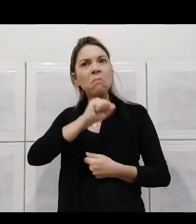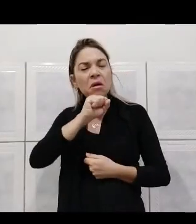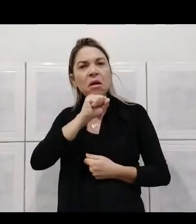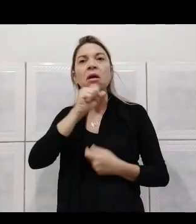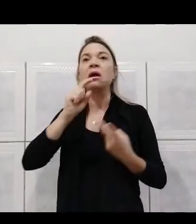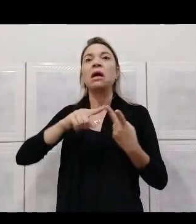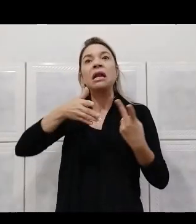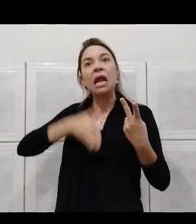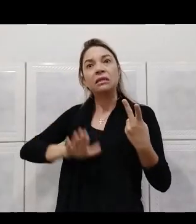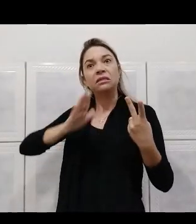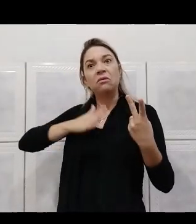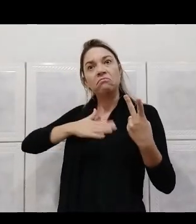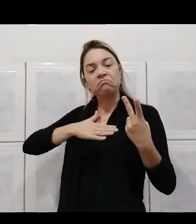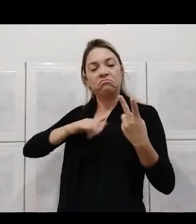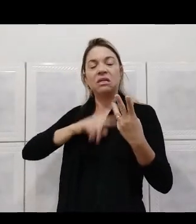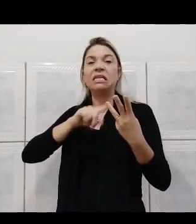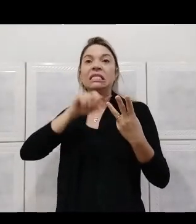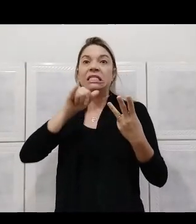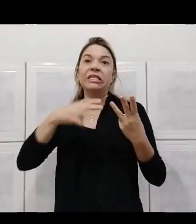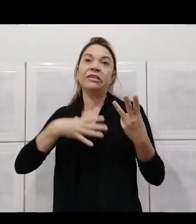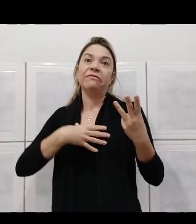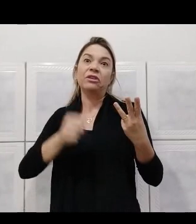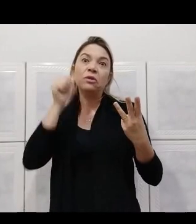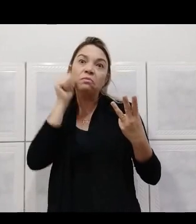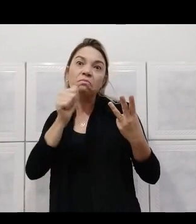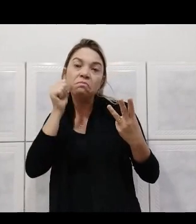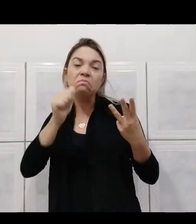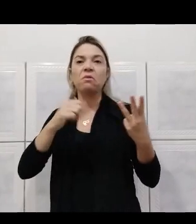é homem, se o seu filho é mulher, se você